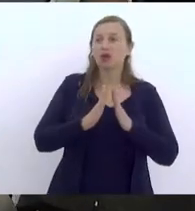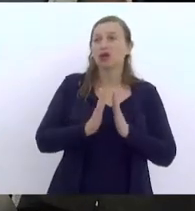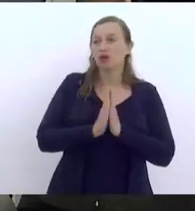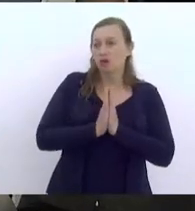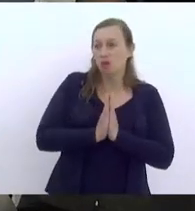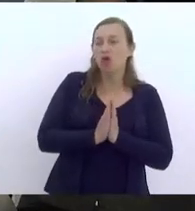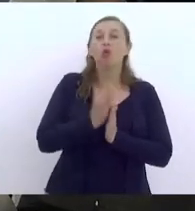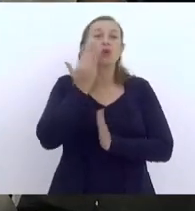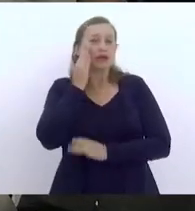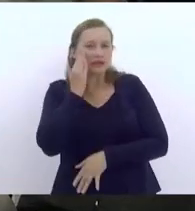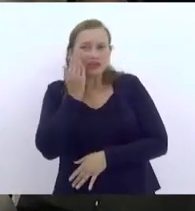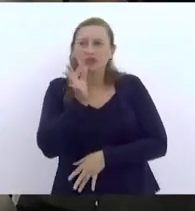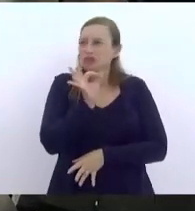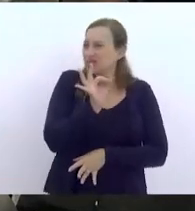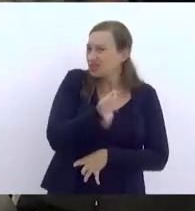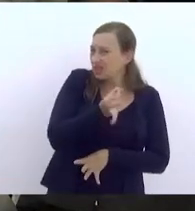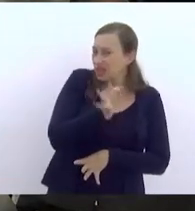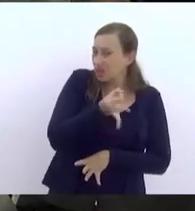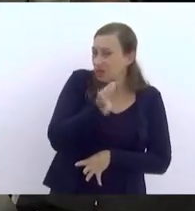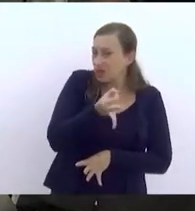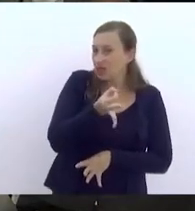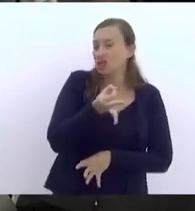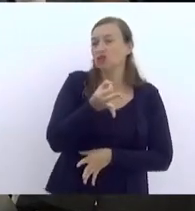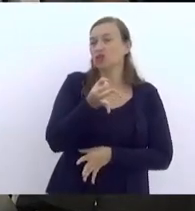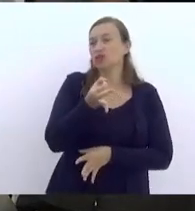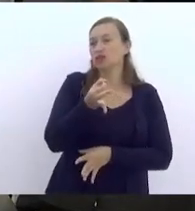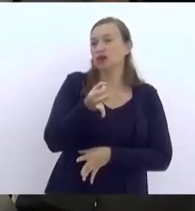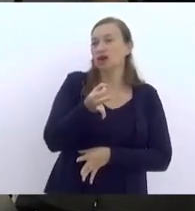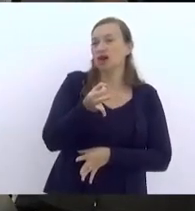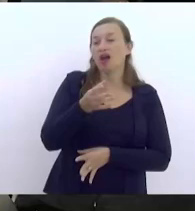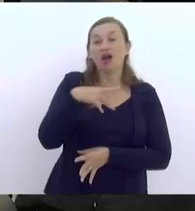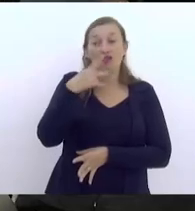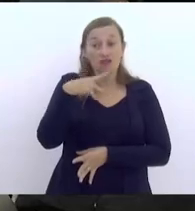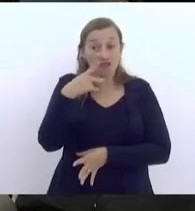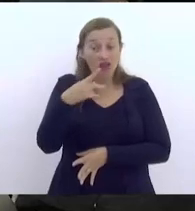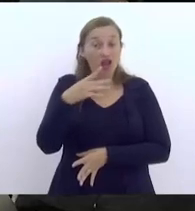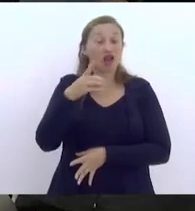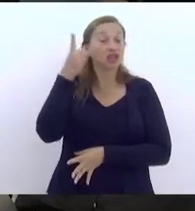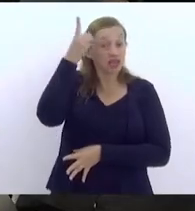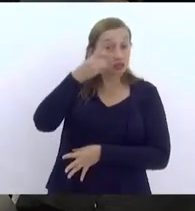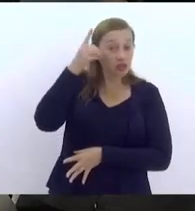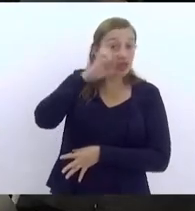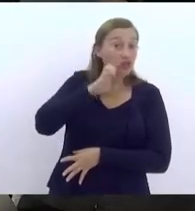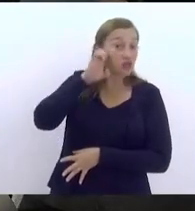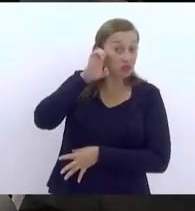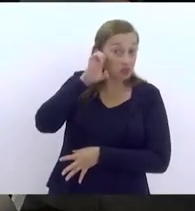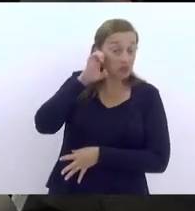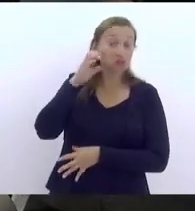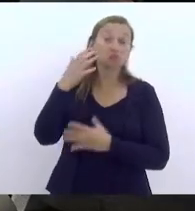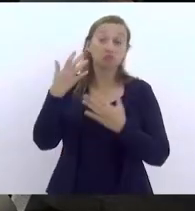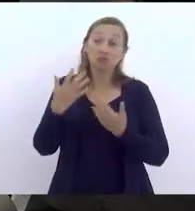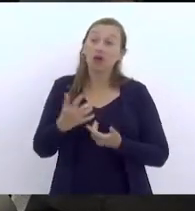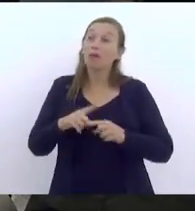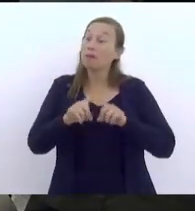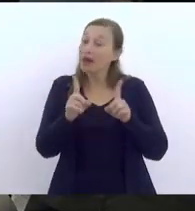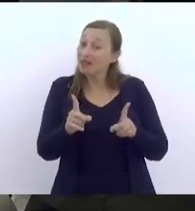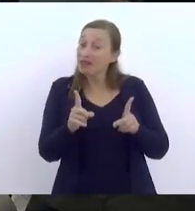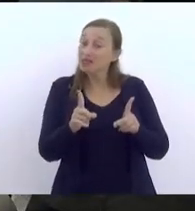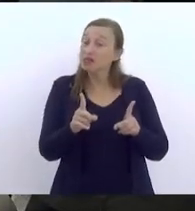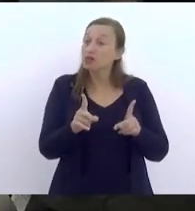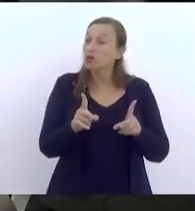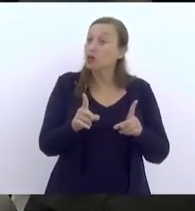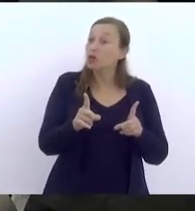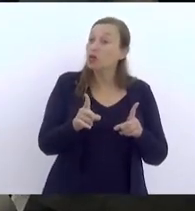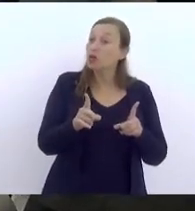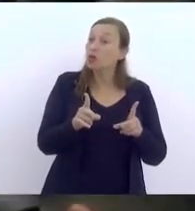aqui perfeitamente e considero as posições explanadas pela nobre deputada Érica Takimoto, mas